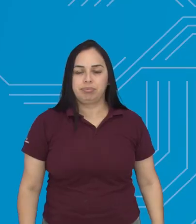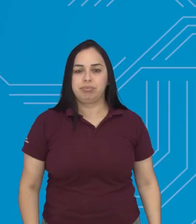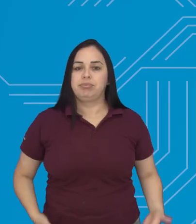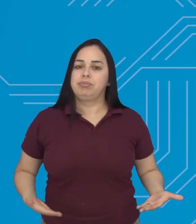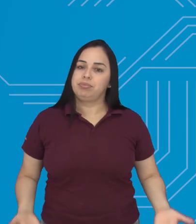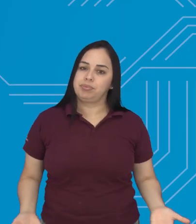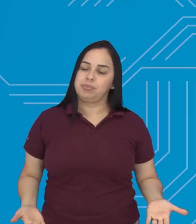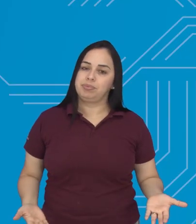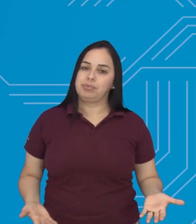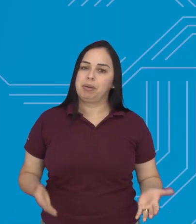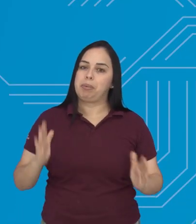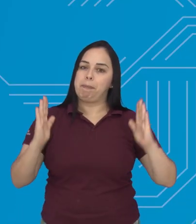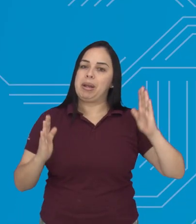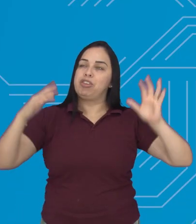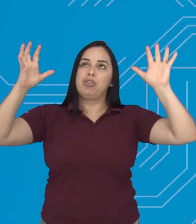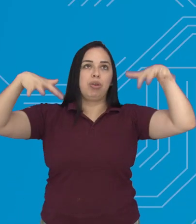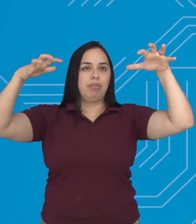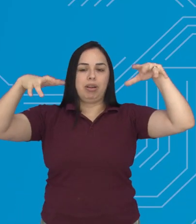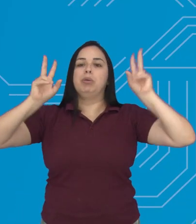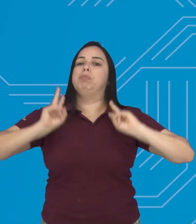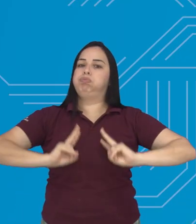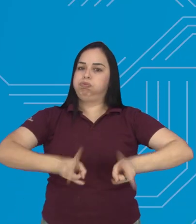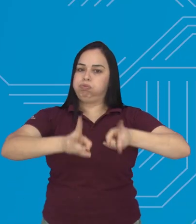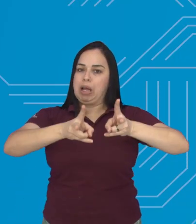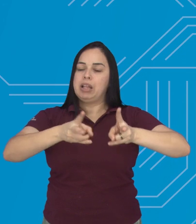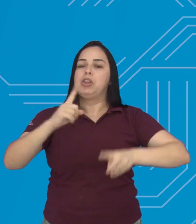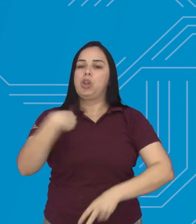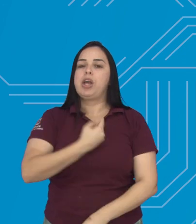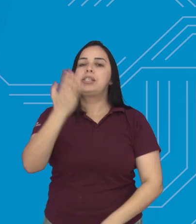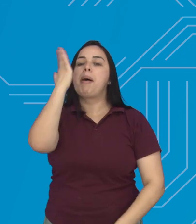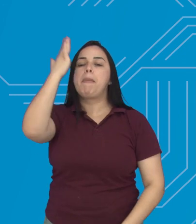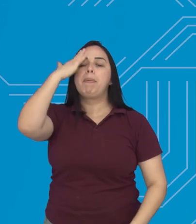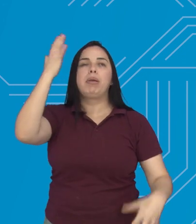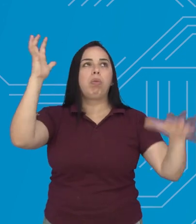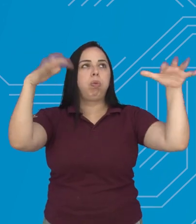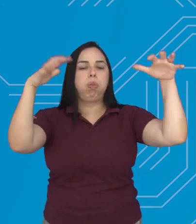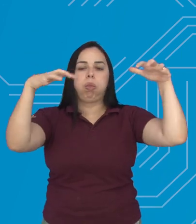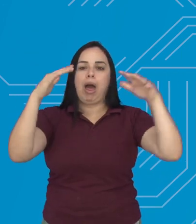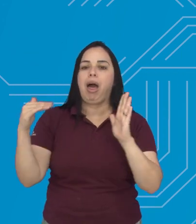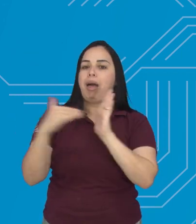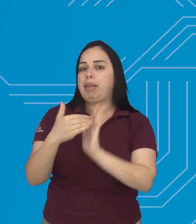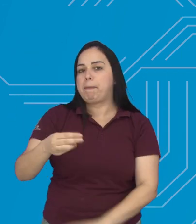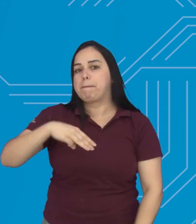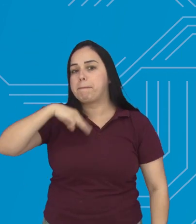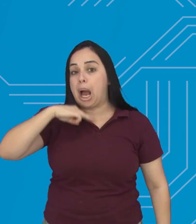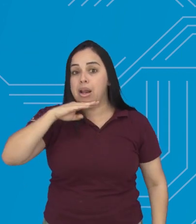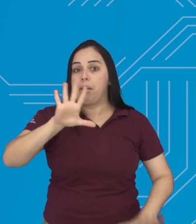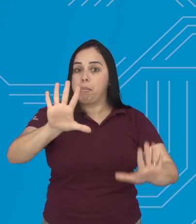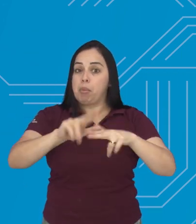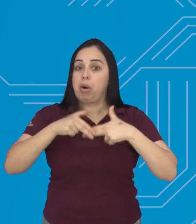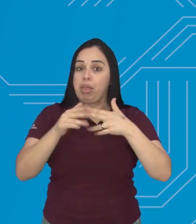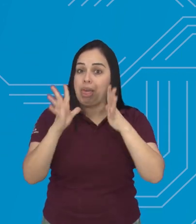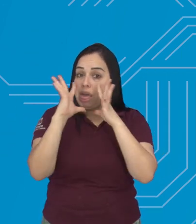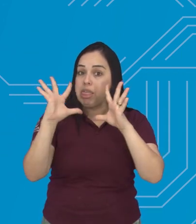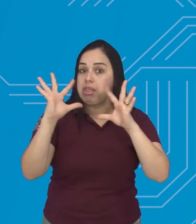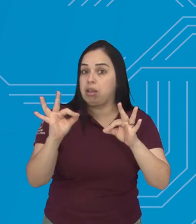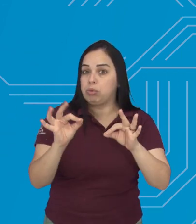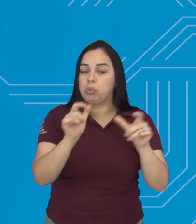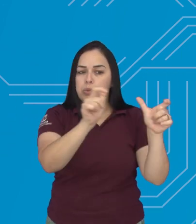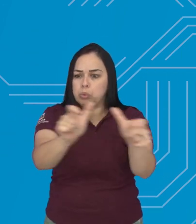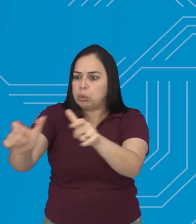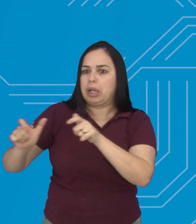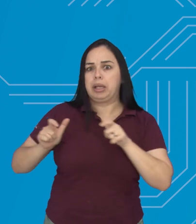de 2024, a Igreja Católica também pretende levar os valores cristãos de respeito e união a pessoas que não frequentam a